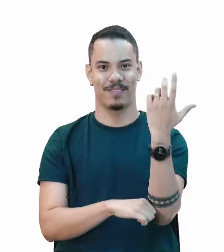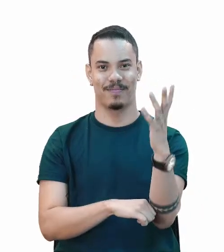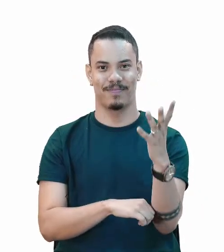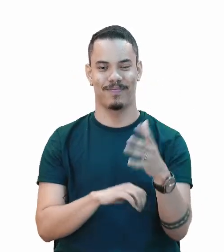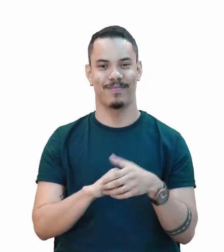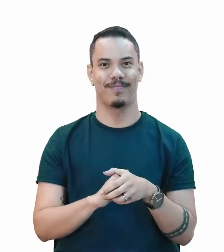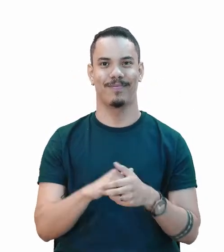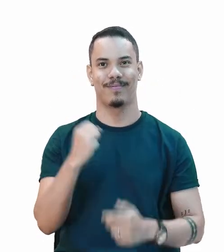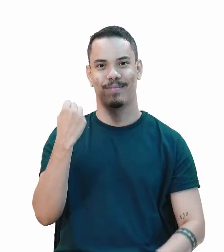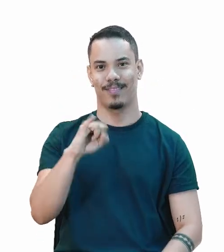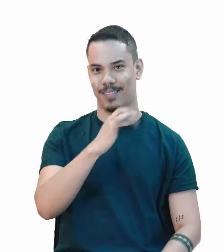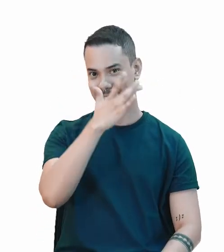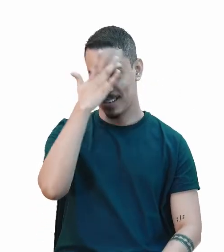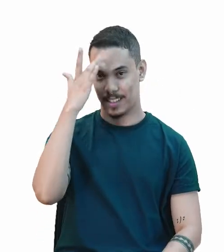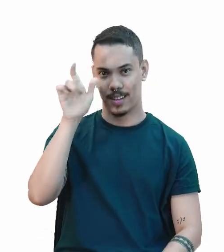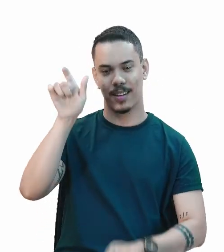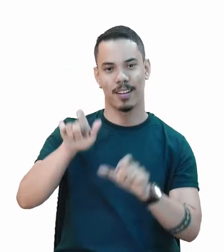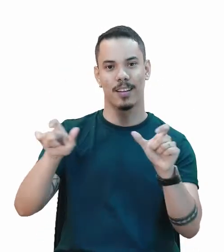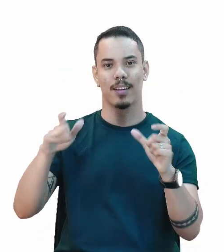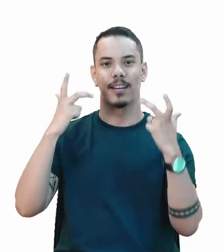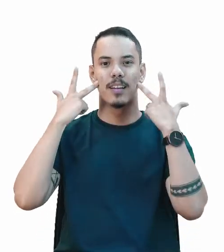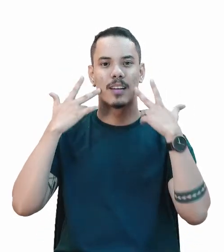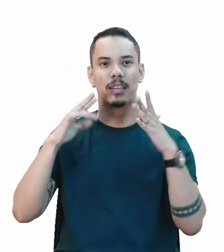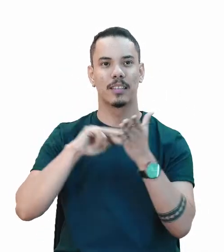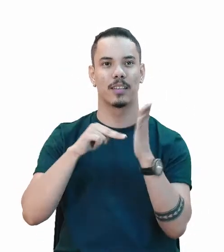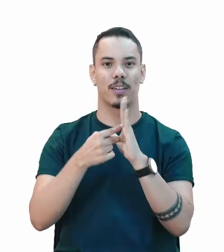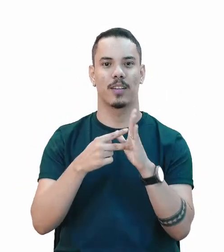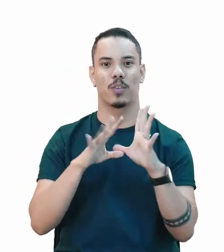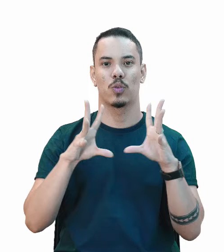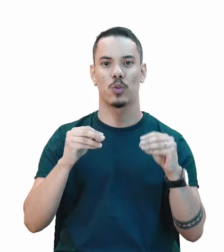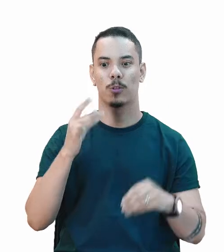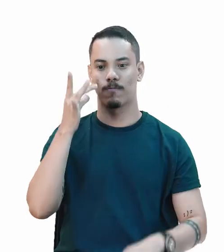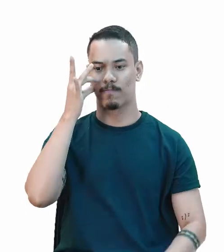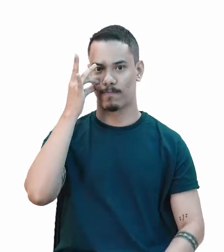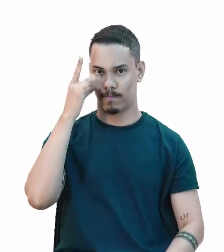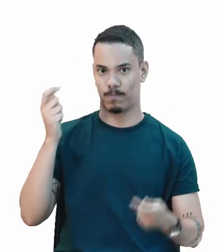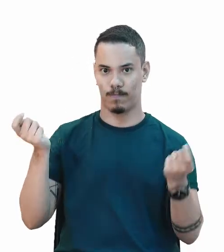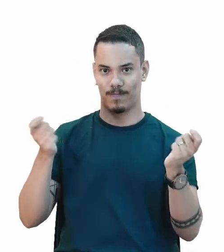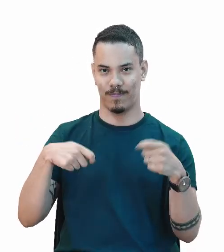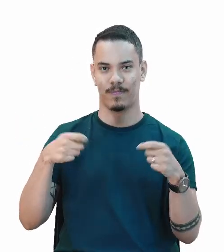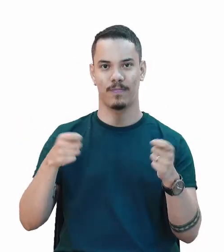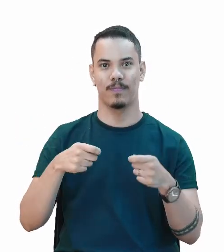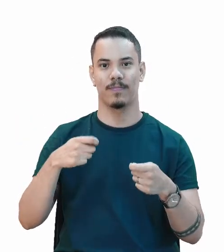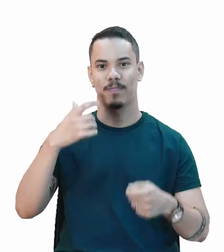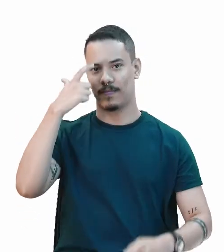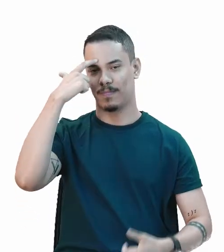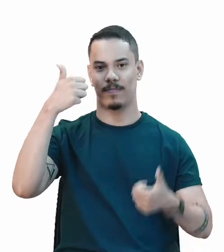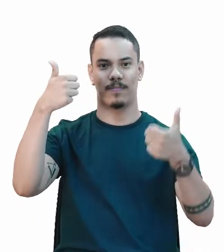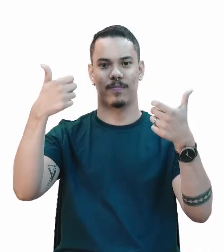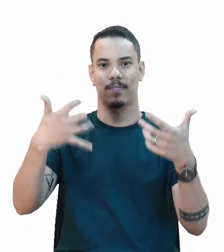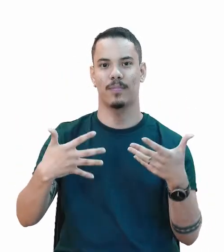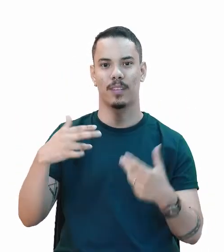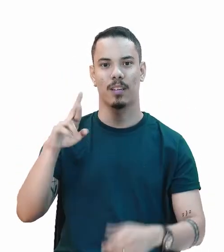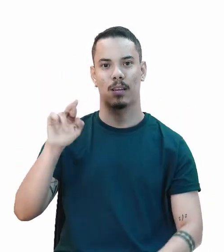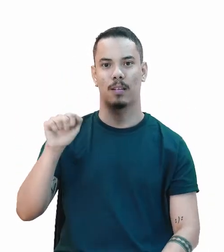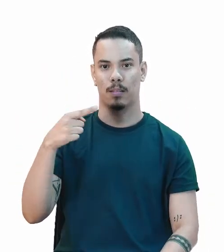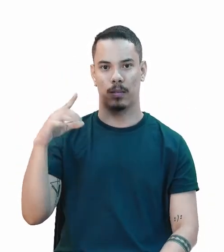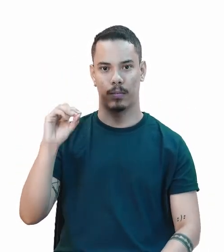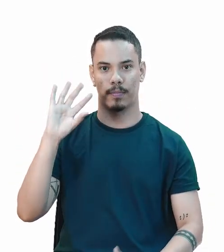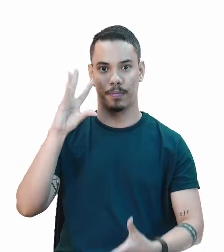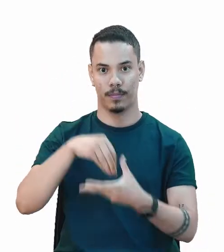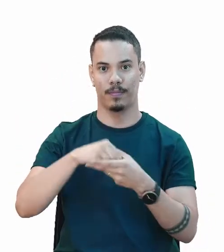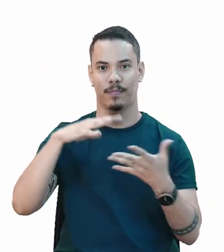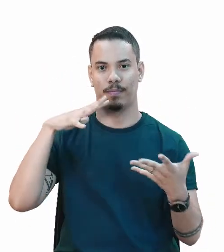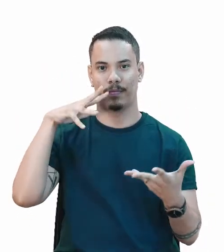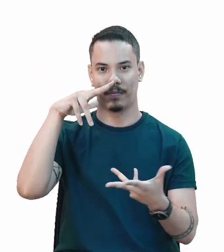vez que ela é um todo sólido, dirigido por uma razão universal.